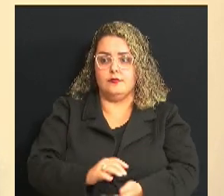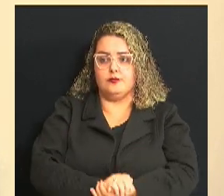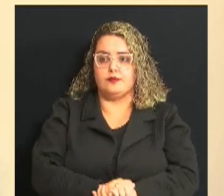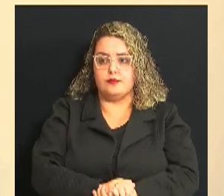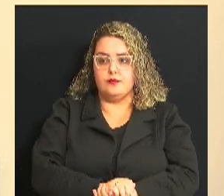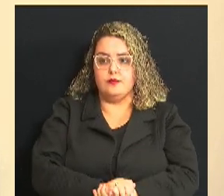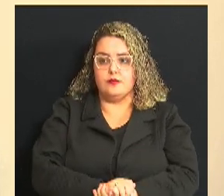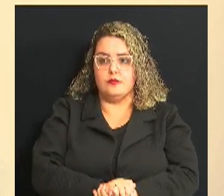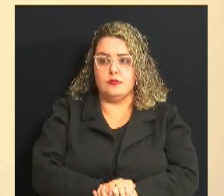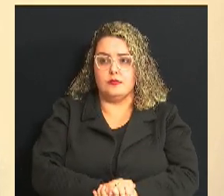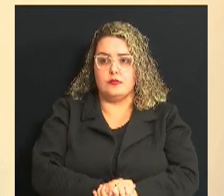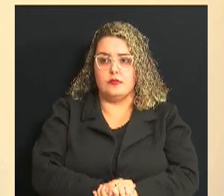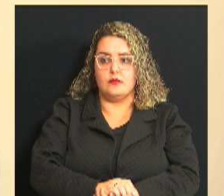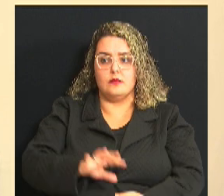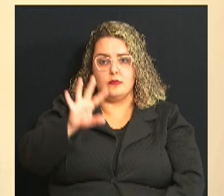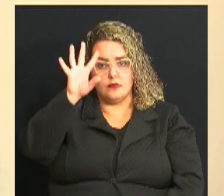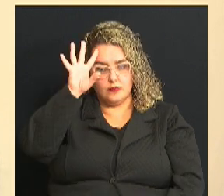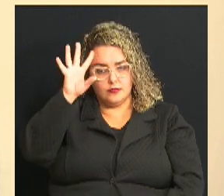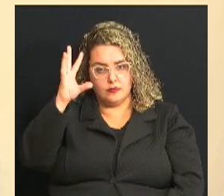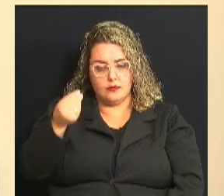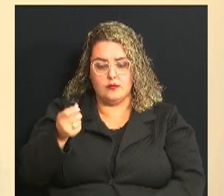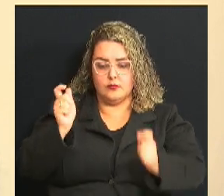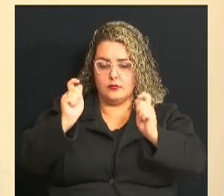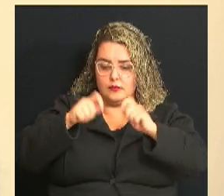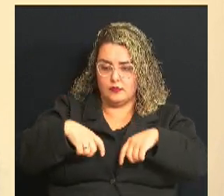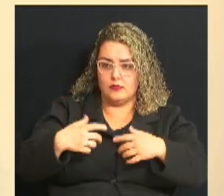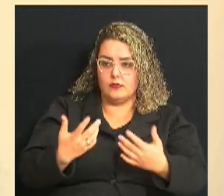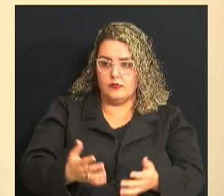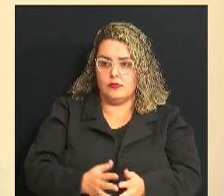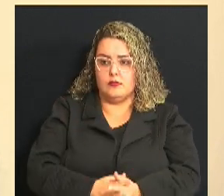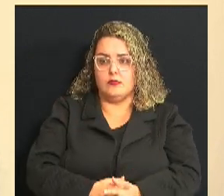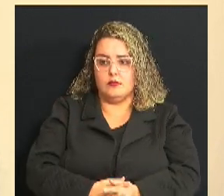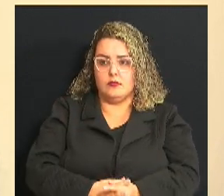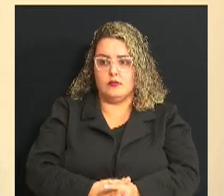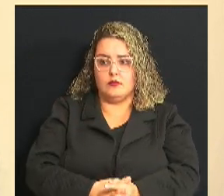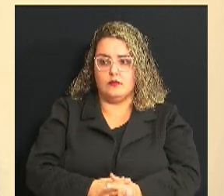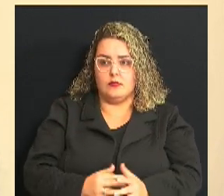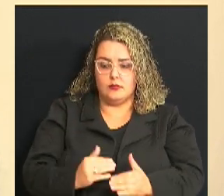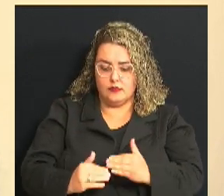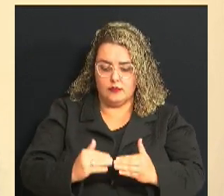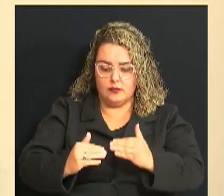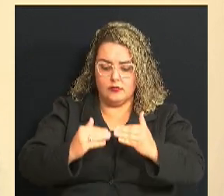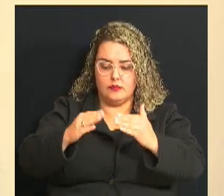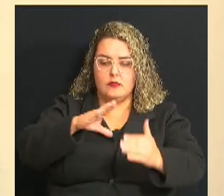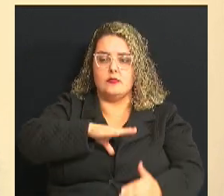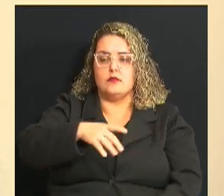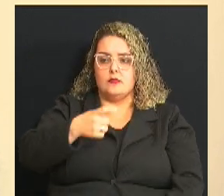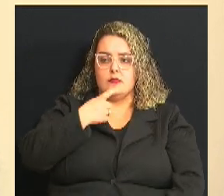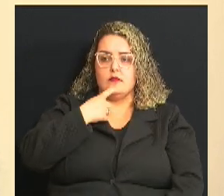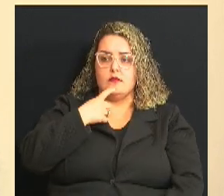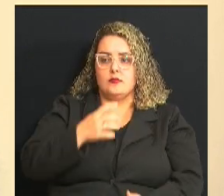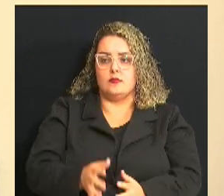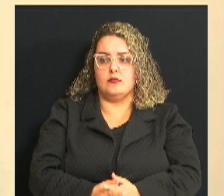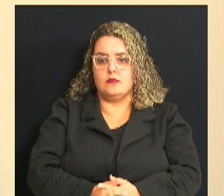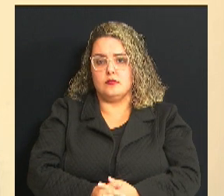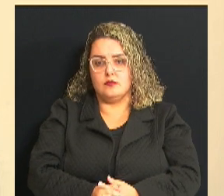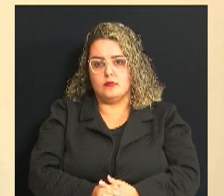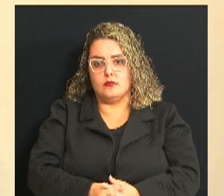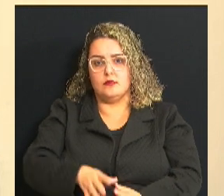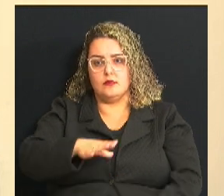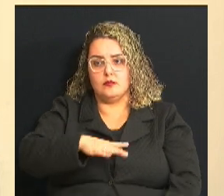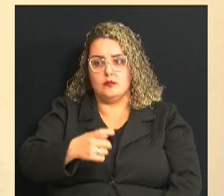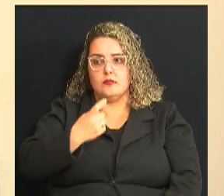né, seu conhecimento, capacidade para a construção dessa cidade. A cidade de Campinas, que é uma